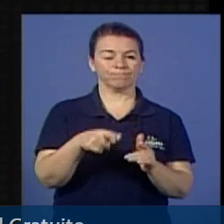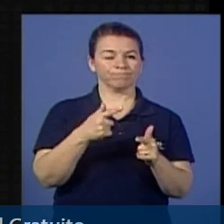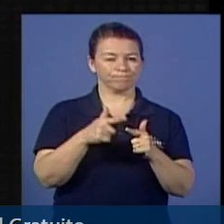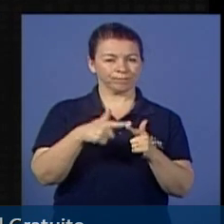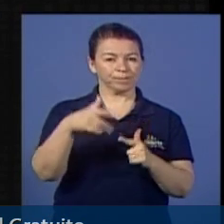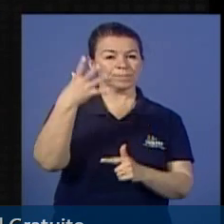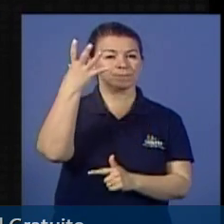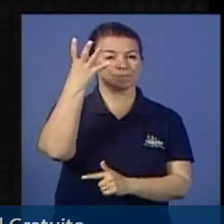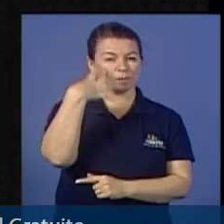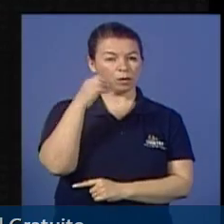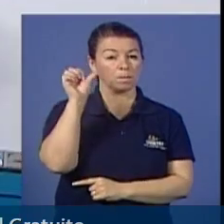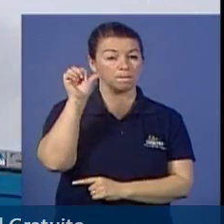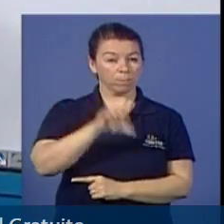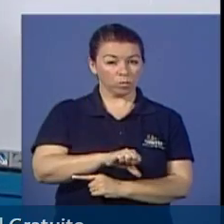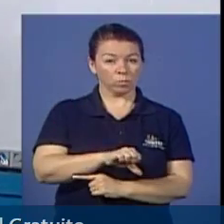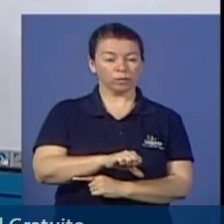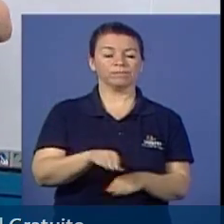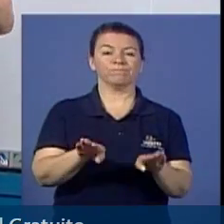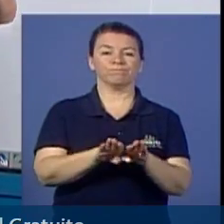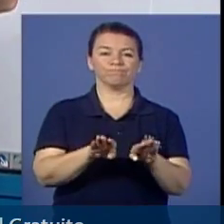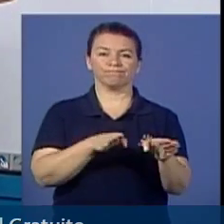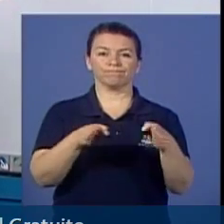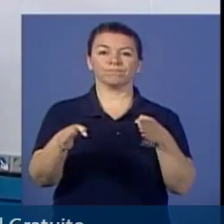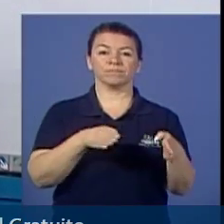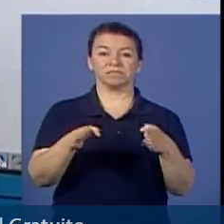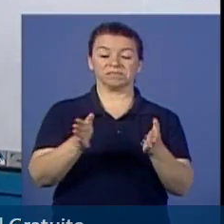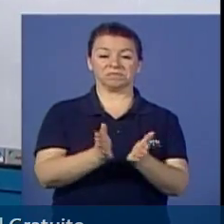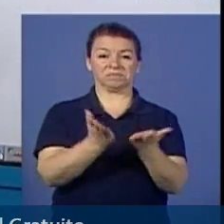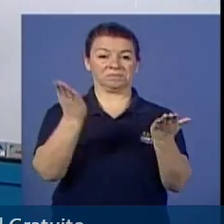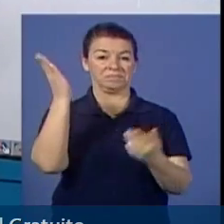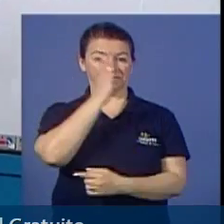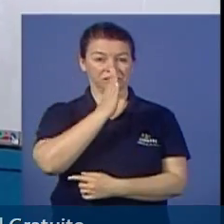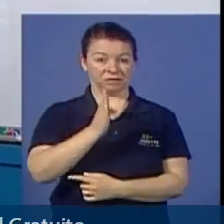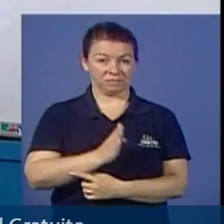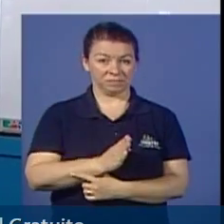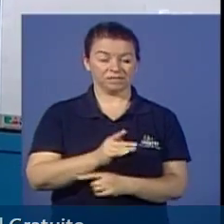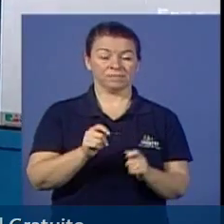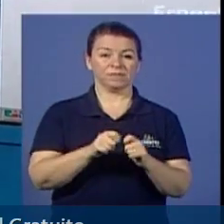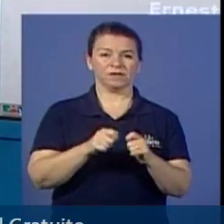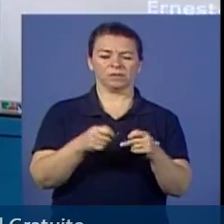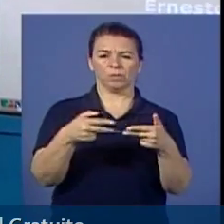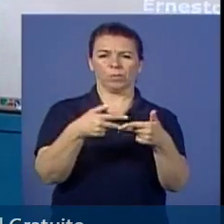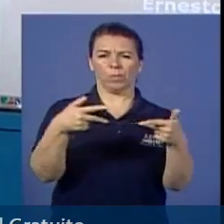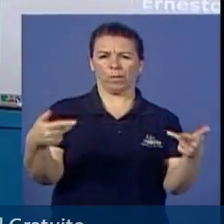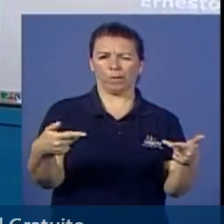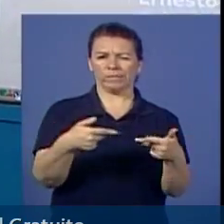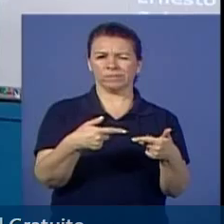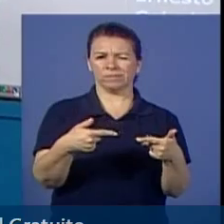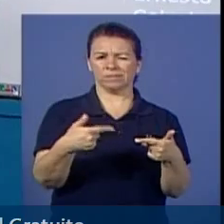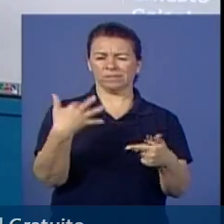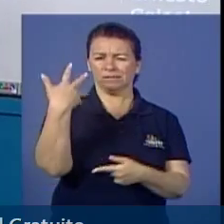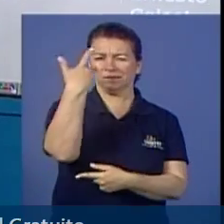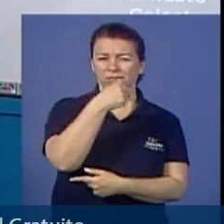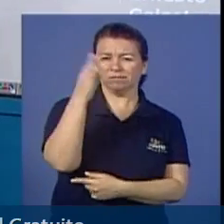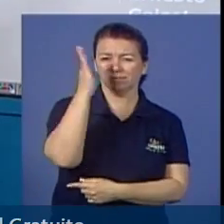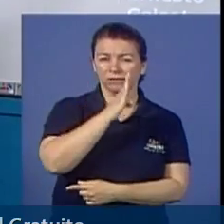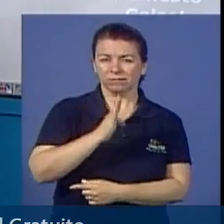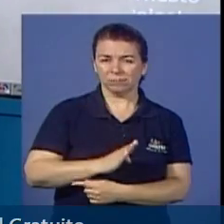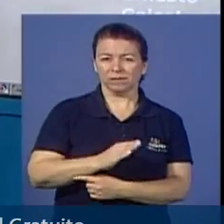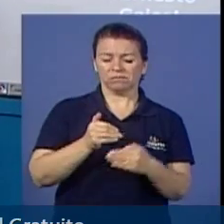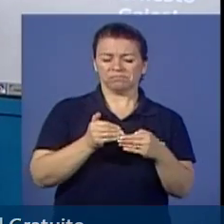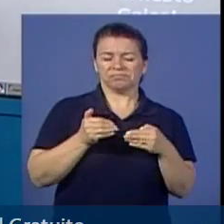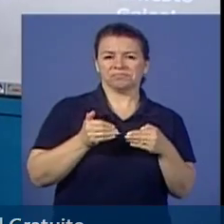da ditadura. Momento também do grande milagre brasileiro, né? As grandes obras faraônicas do Brasil que vai